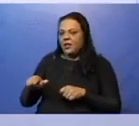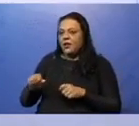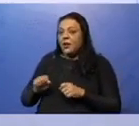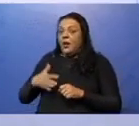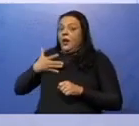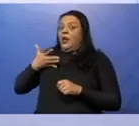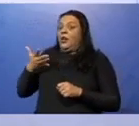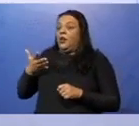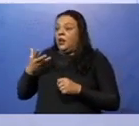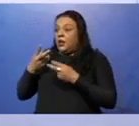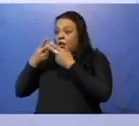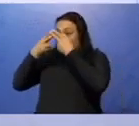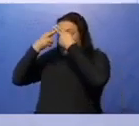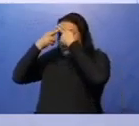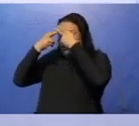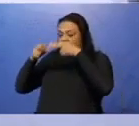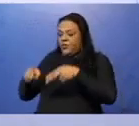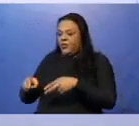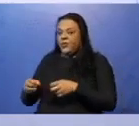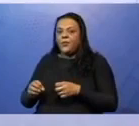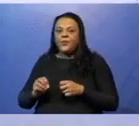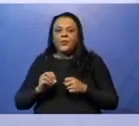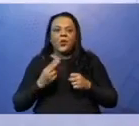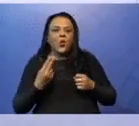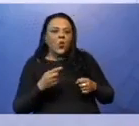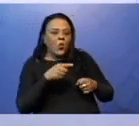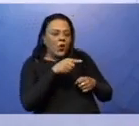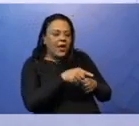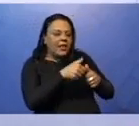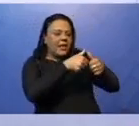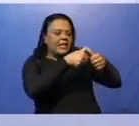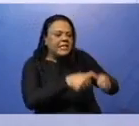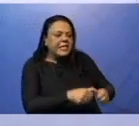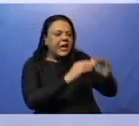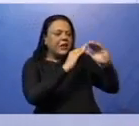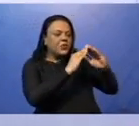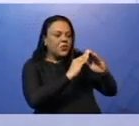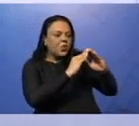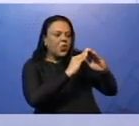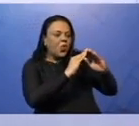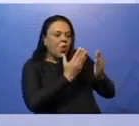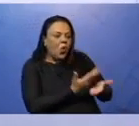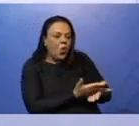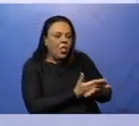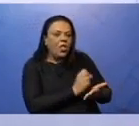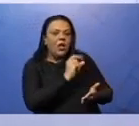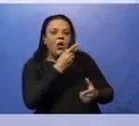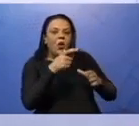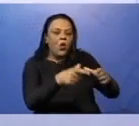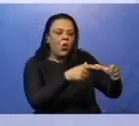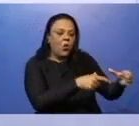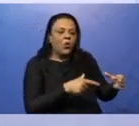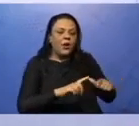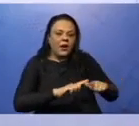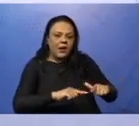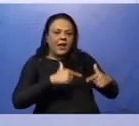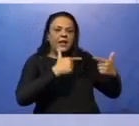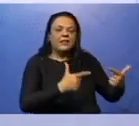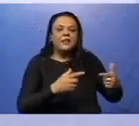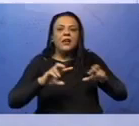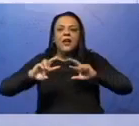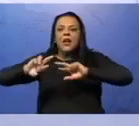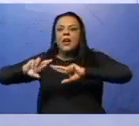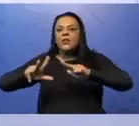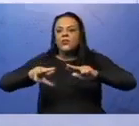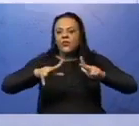estado. Mas ele está na escola, o lugar onde ele está, em ação. Então, não é porque eu tenho esses verbos que obrigatoriamente eu vou ter um verbo